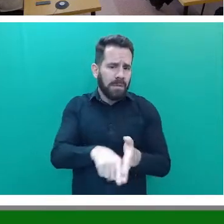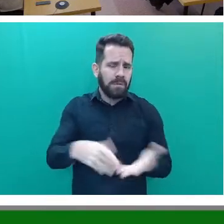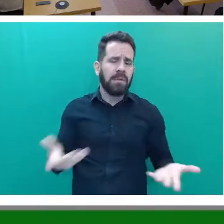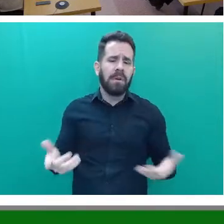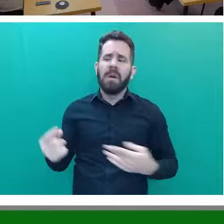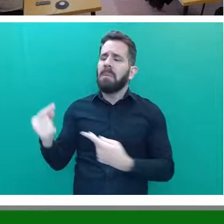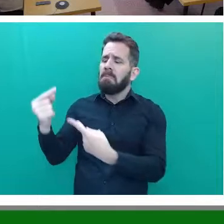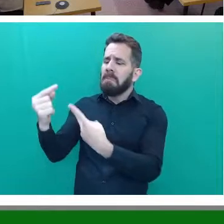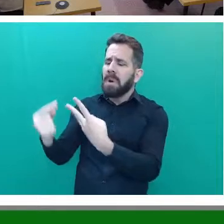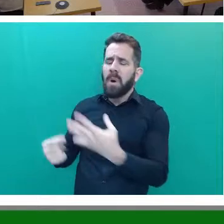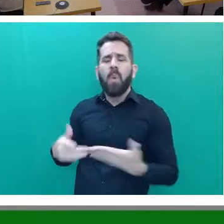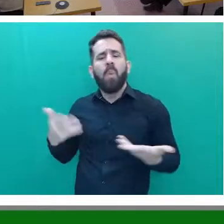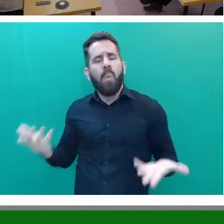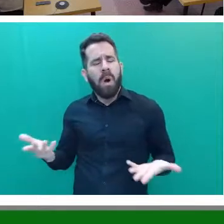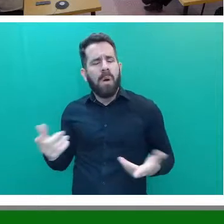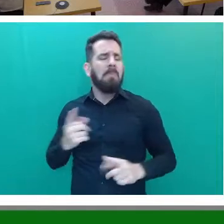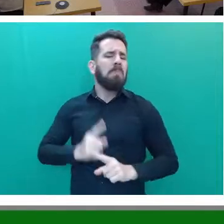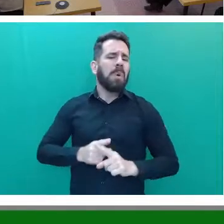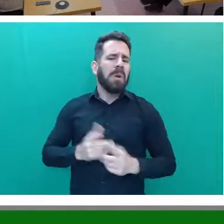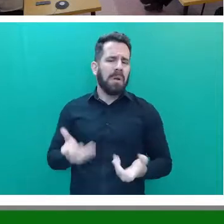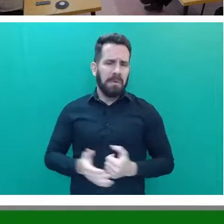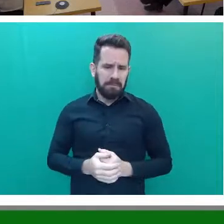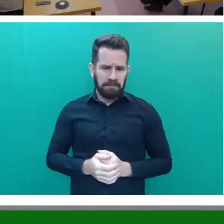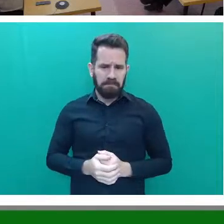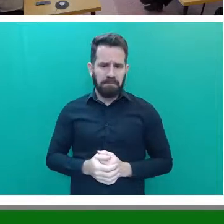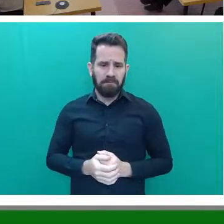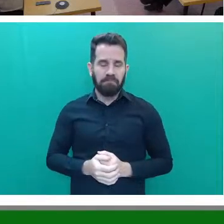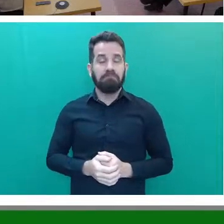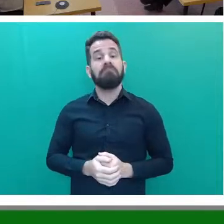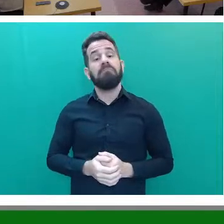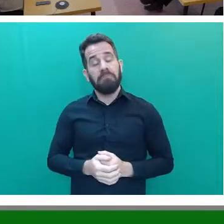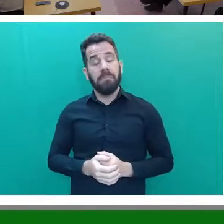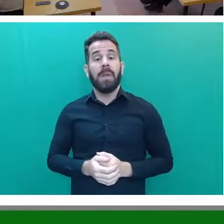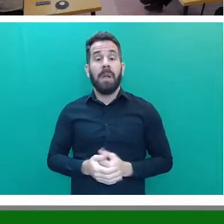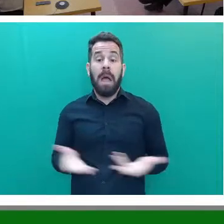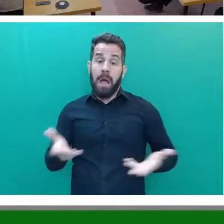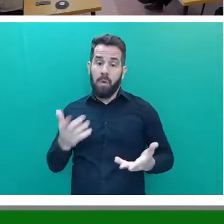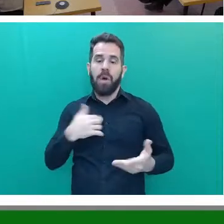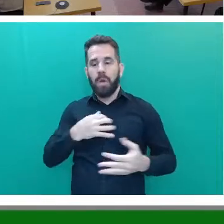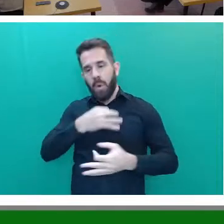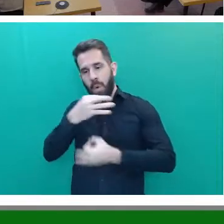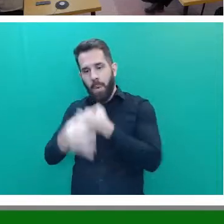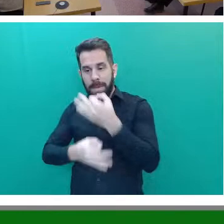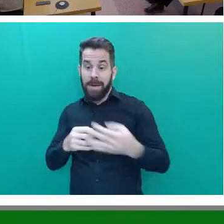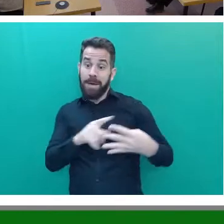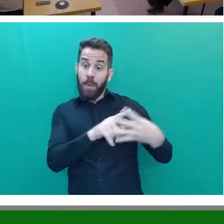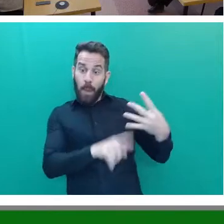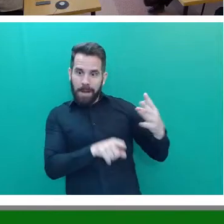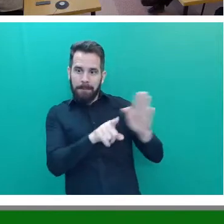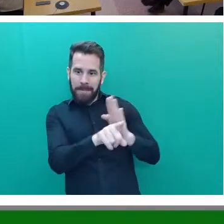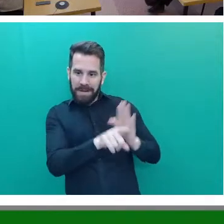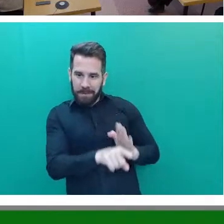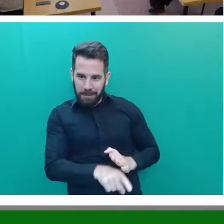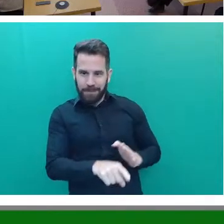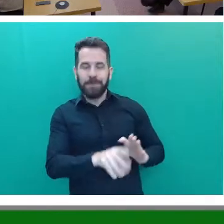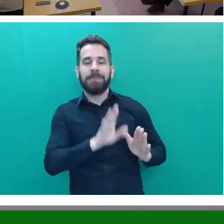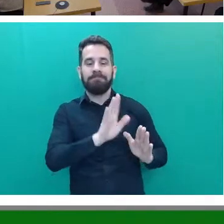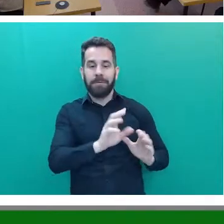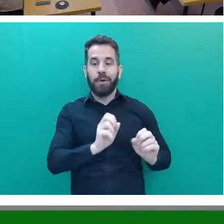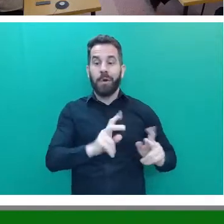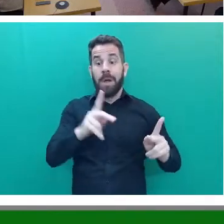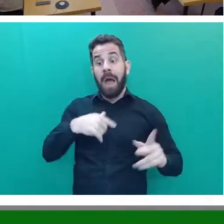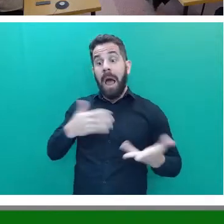quê? Tá bom? E aí eu vou passar agora os comentários da tese. Eu tinha essas quatro perguntas para você.